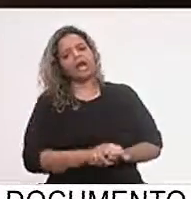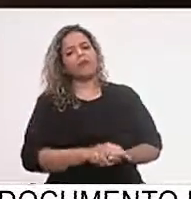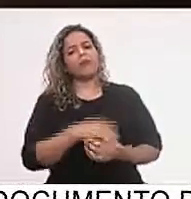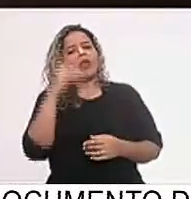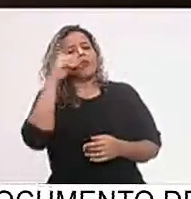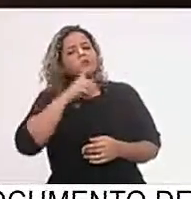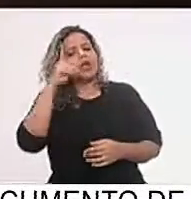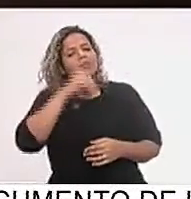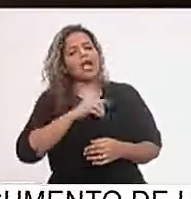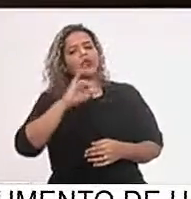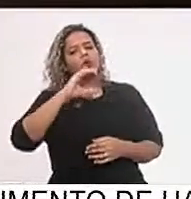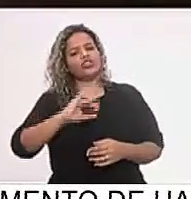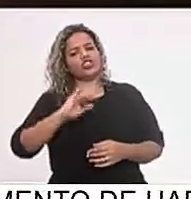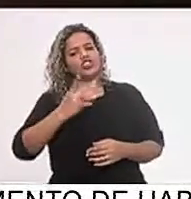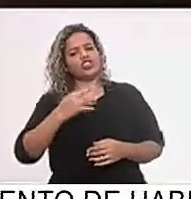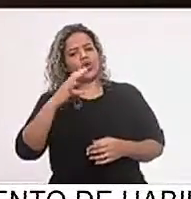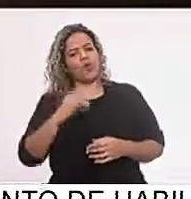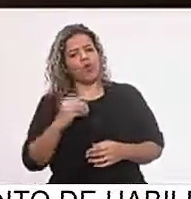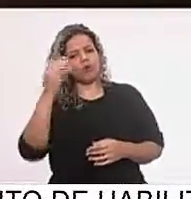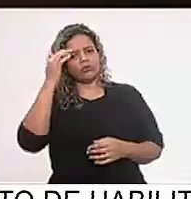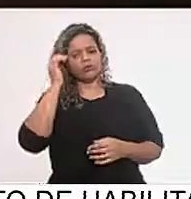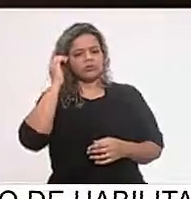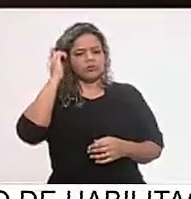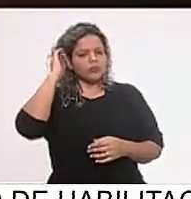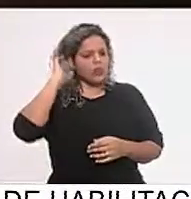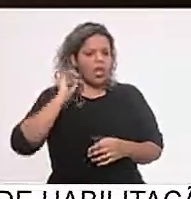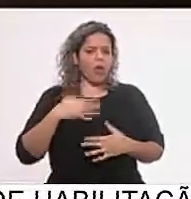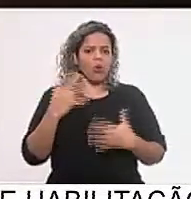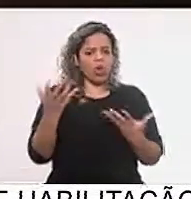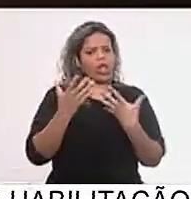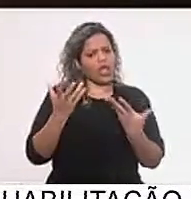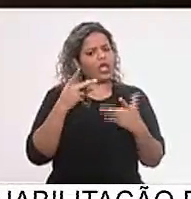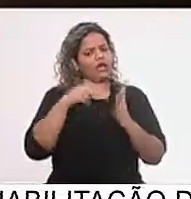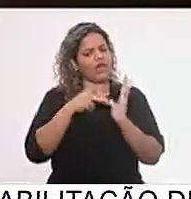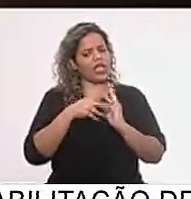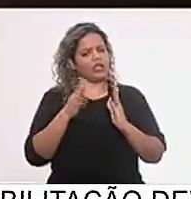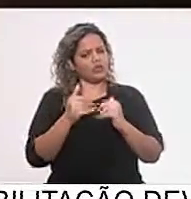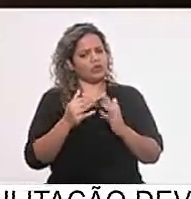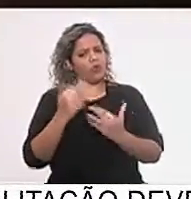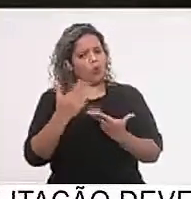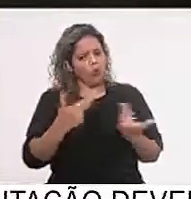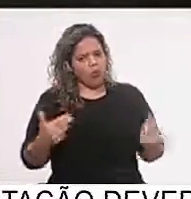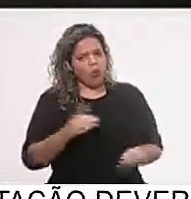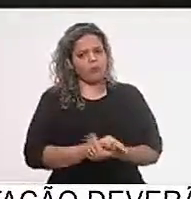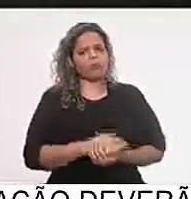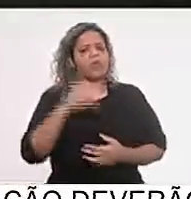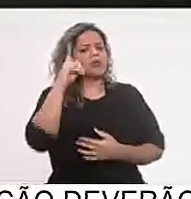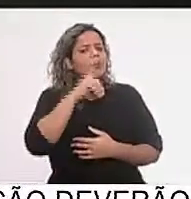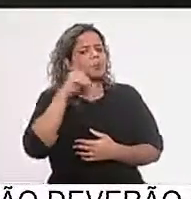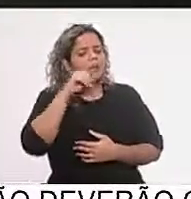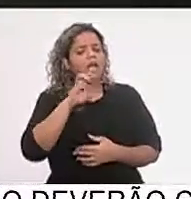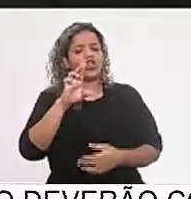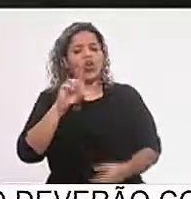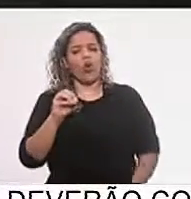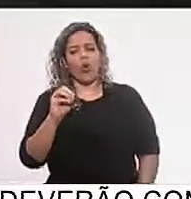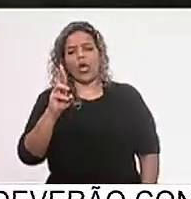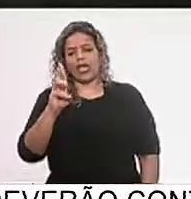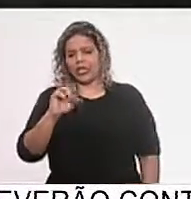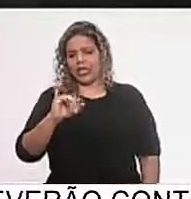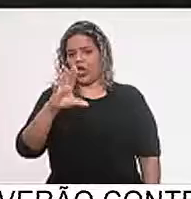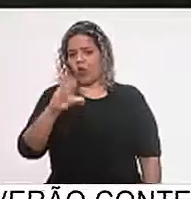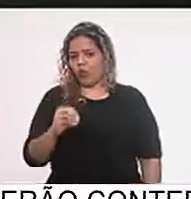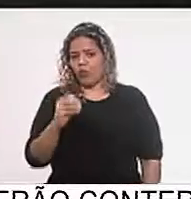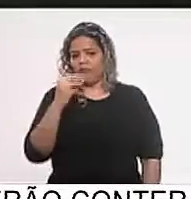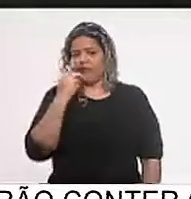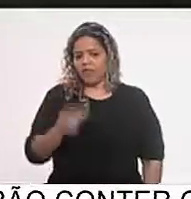Deputado Chico Carabina, fica à vontade. Eu queria, na verdade, pedir uma parte ao deputado Rodrigo Amorim e dizer